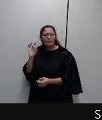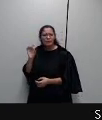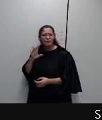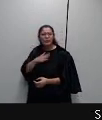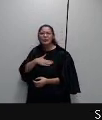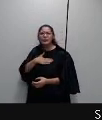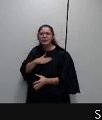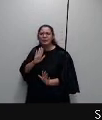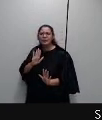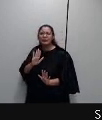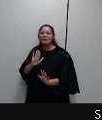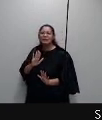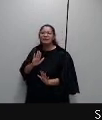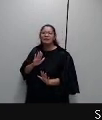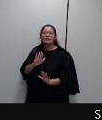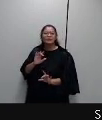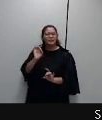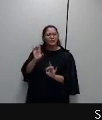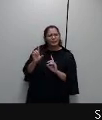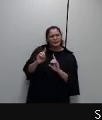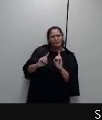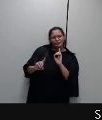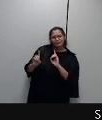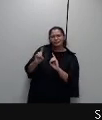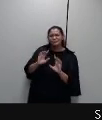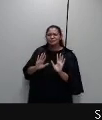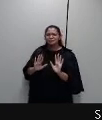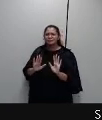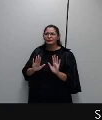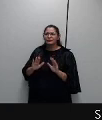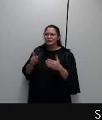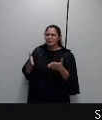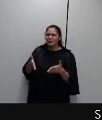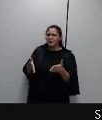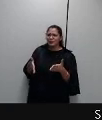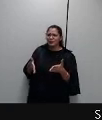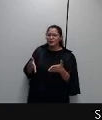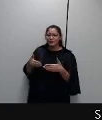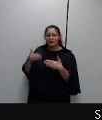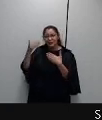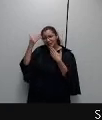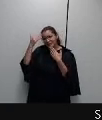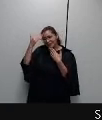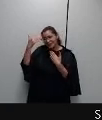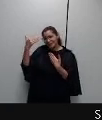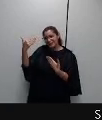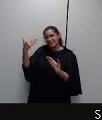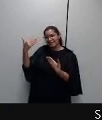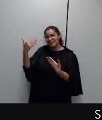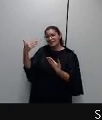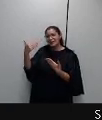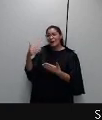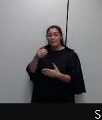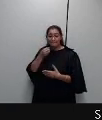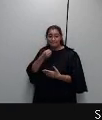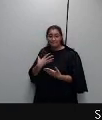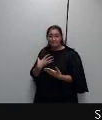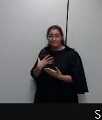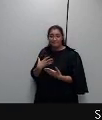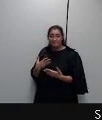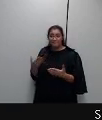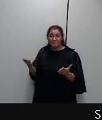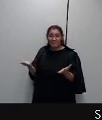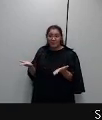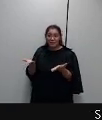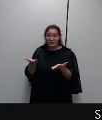escapou algum detalhe eu hoje aqui está sendo agraciado com uma broca no apartamento de baixo